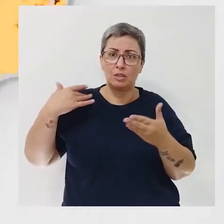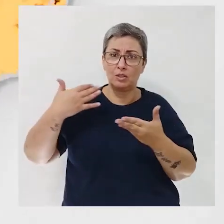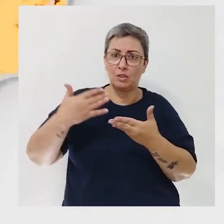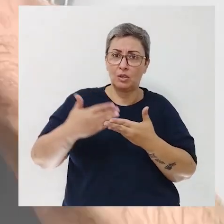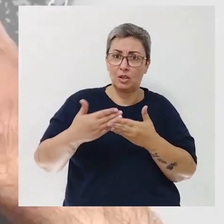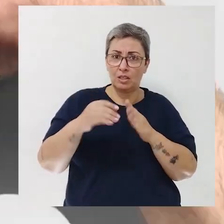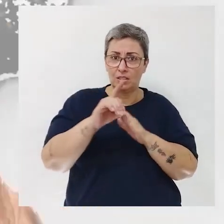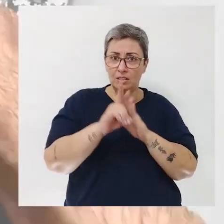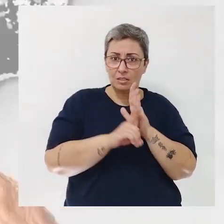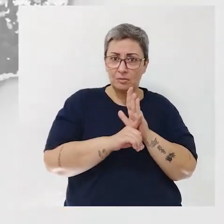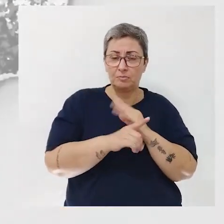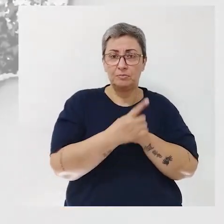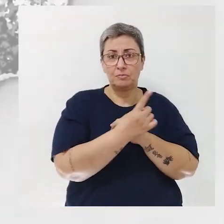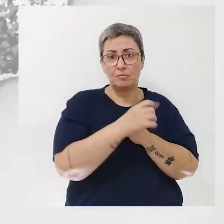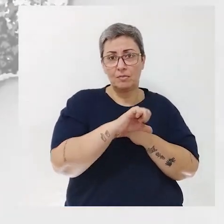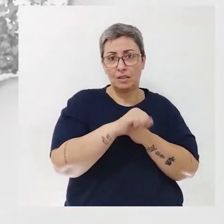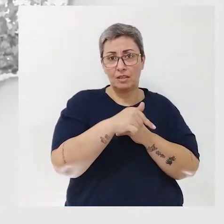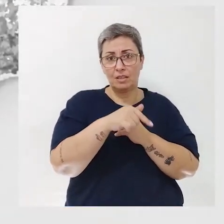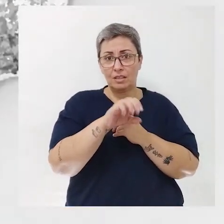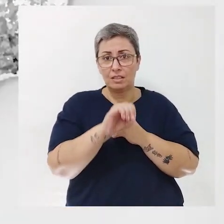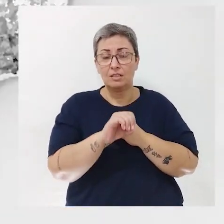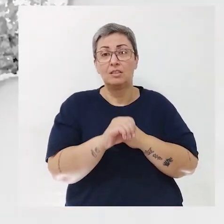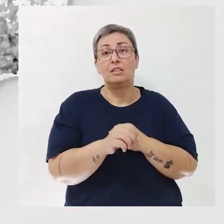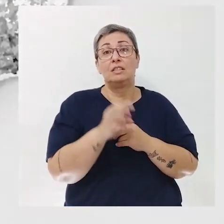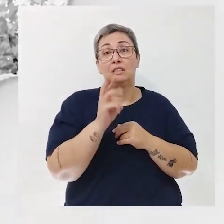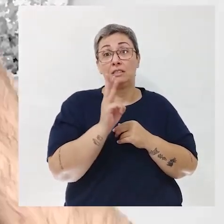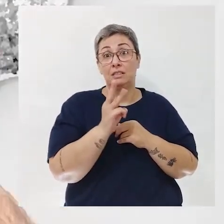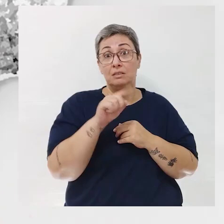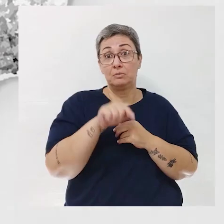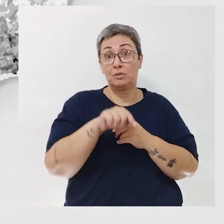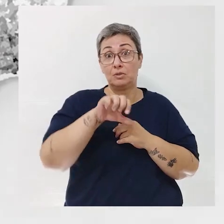décadas. Em 1970, havia